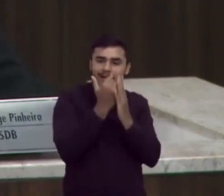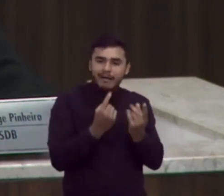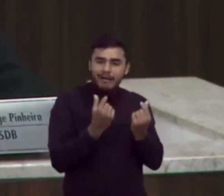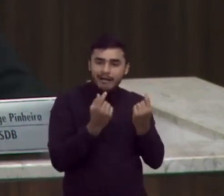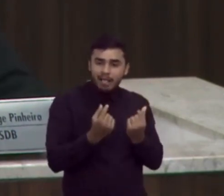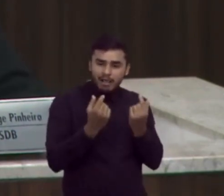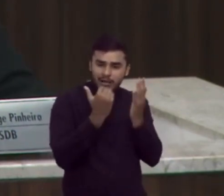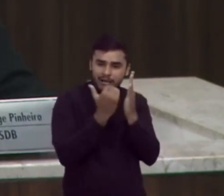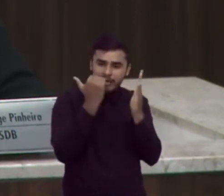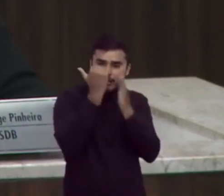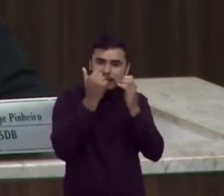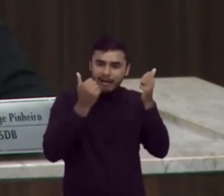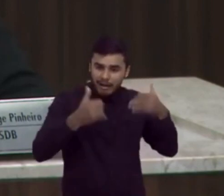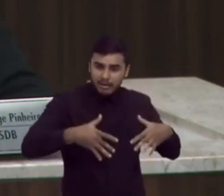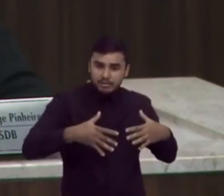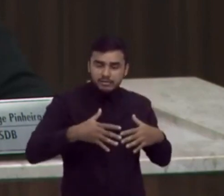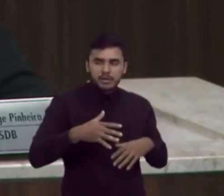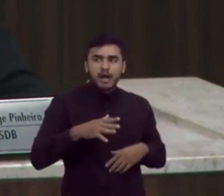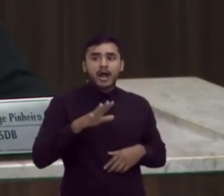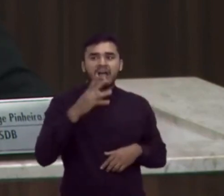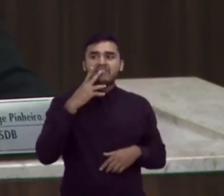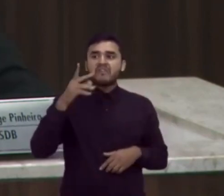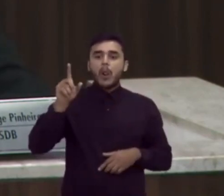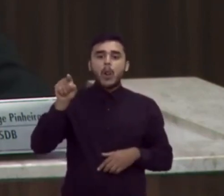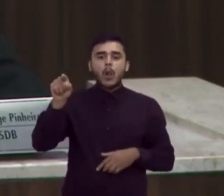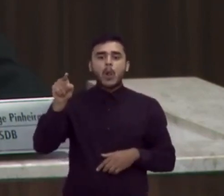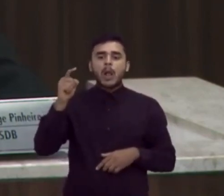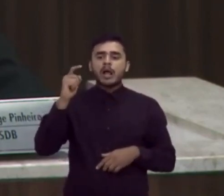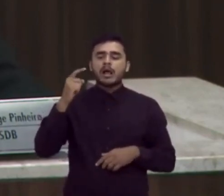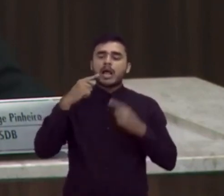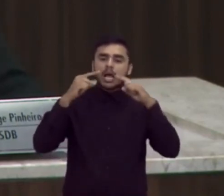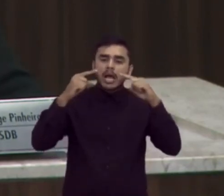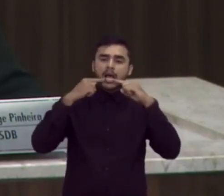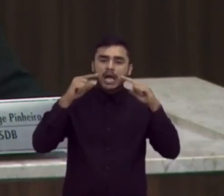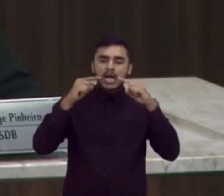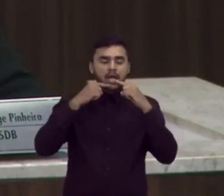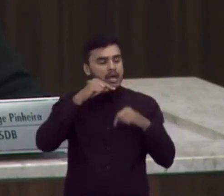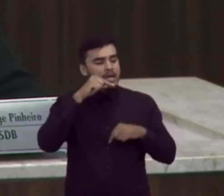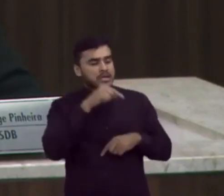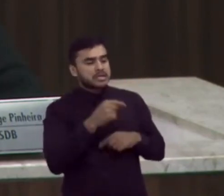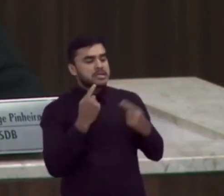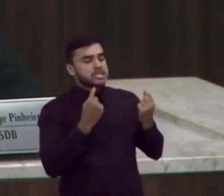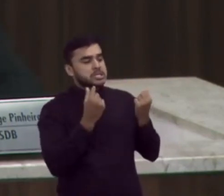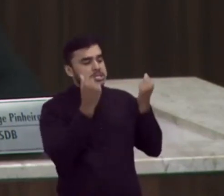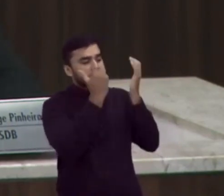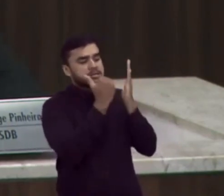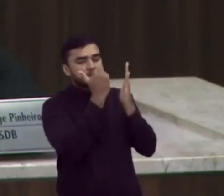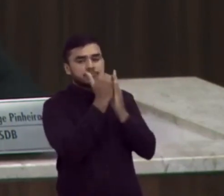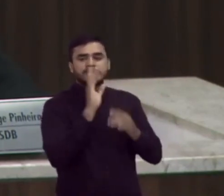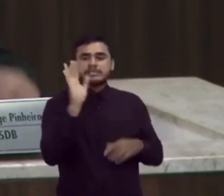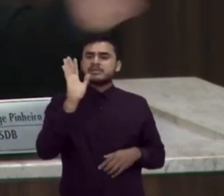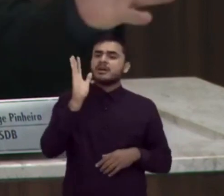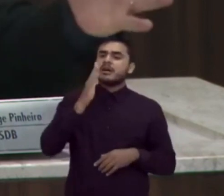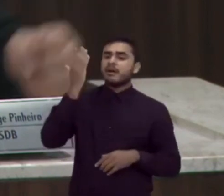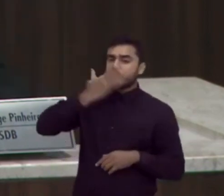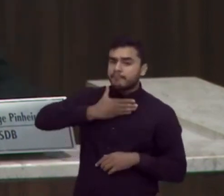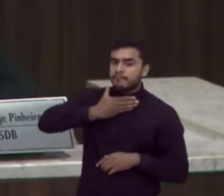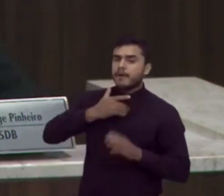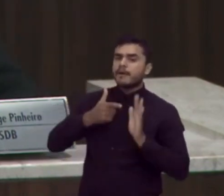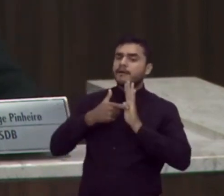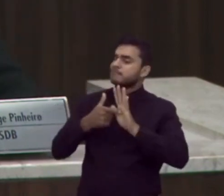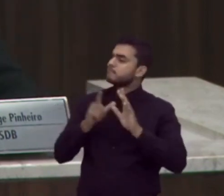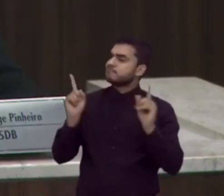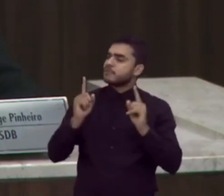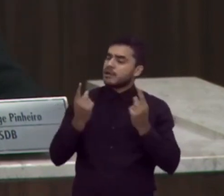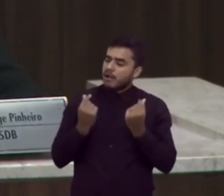isso do governo do Estado, nós estamos passando por um tempo muito difícil no Brasil, né? E a gente precisa, no mundo, e